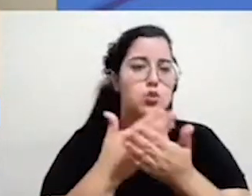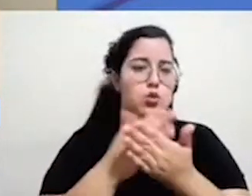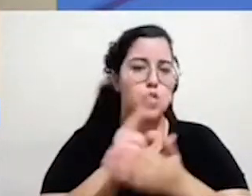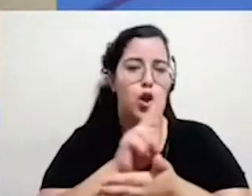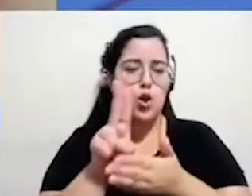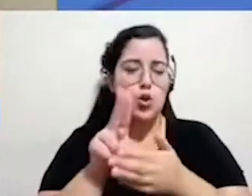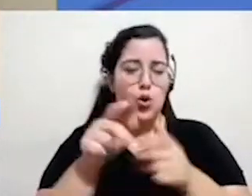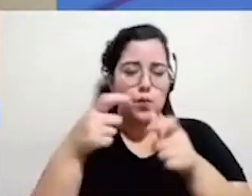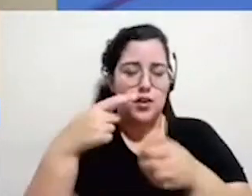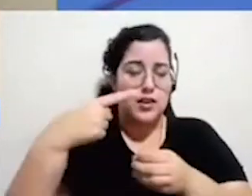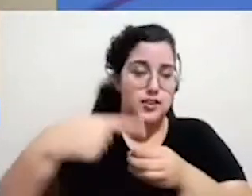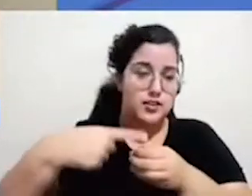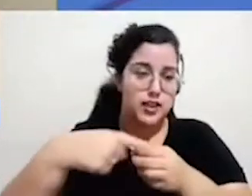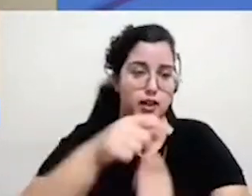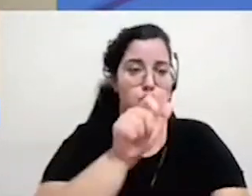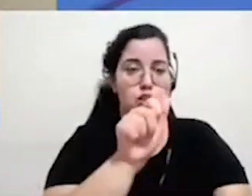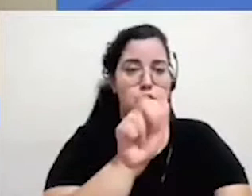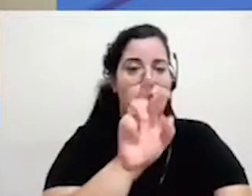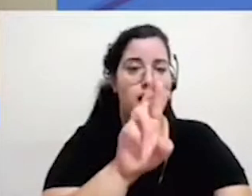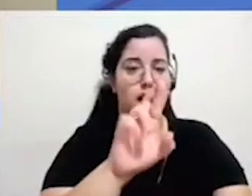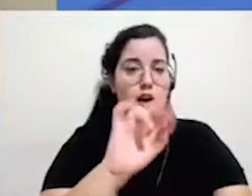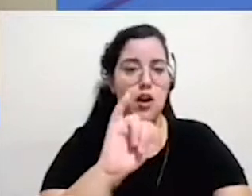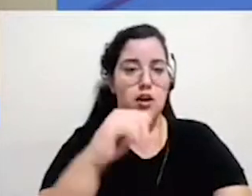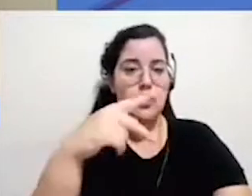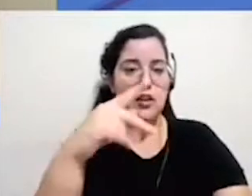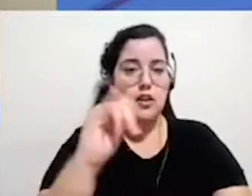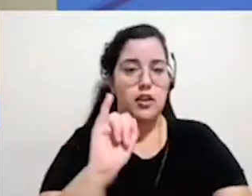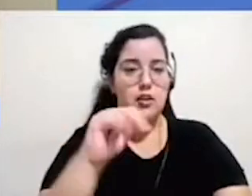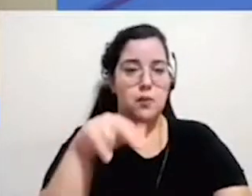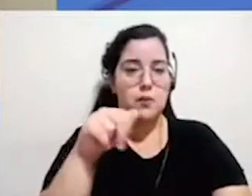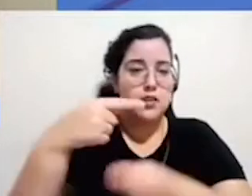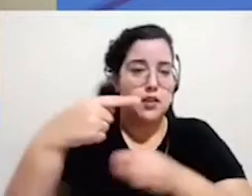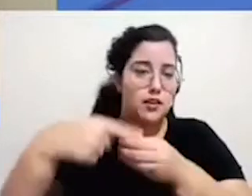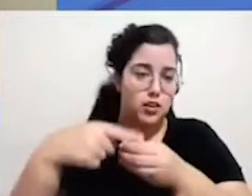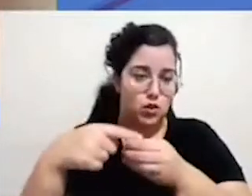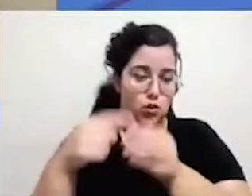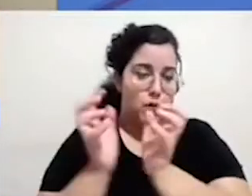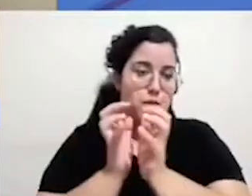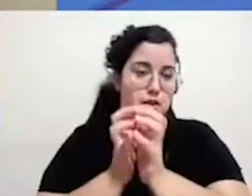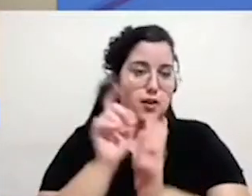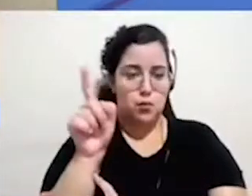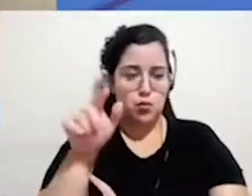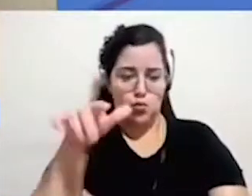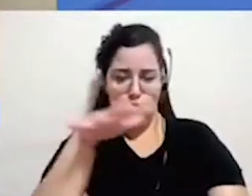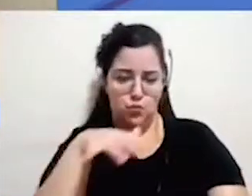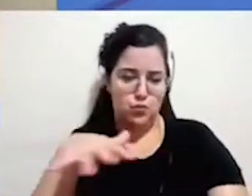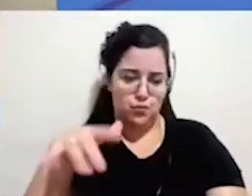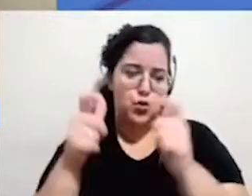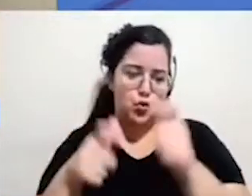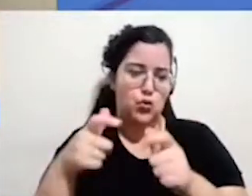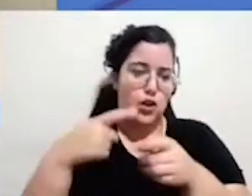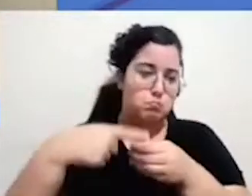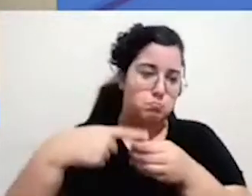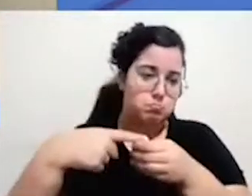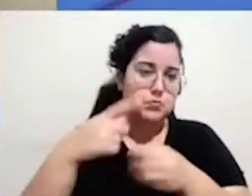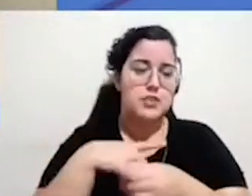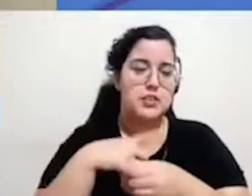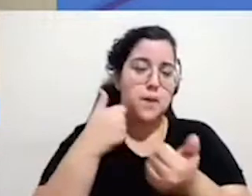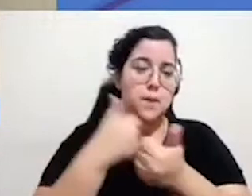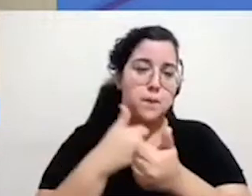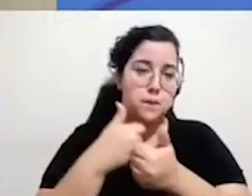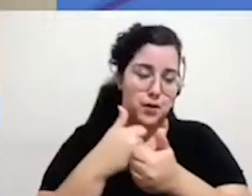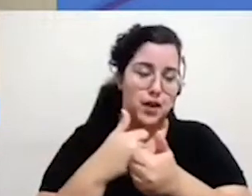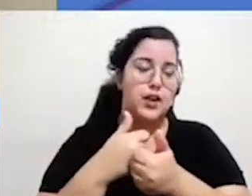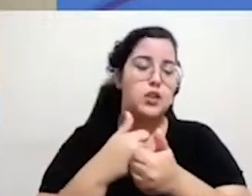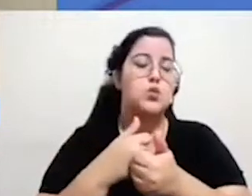Aripina, e tem uma região excepcional, né? É uma região que pega Pernambuco,